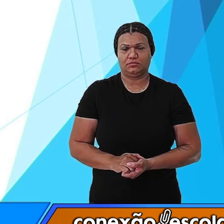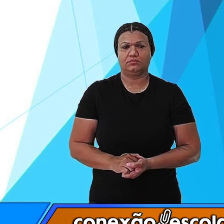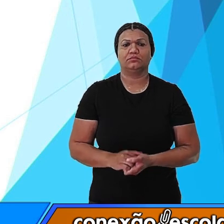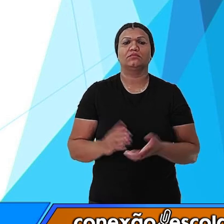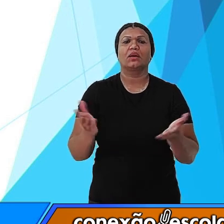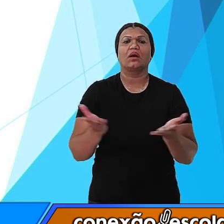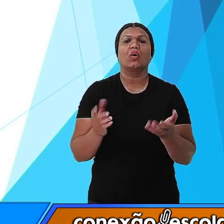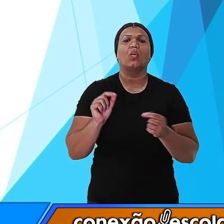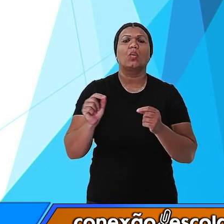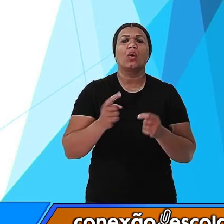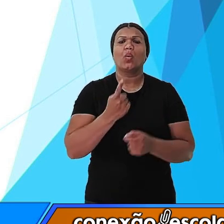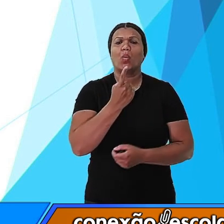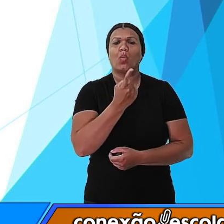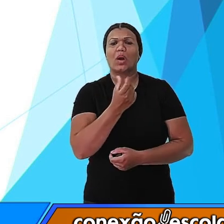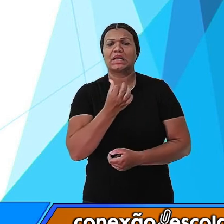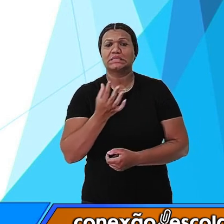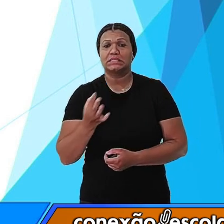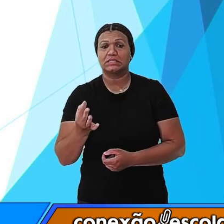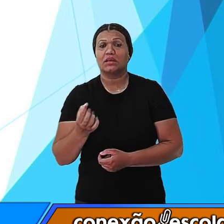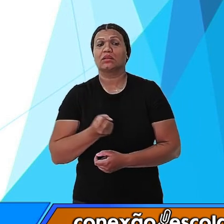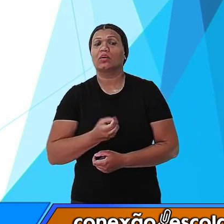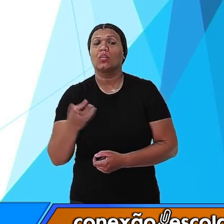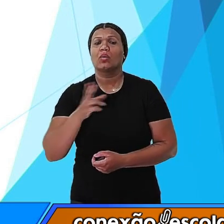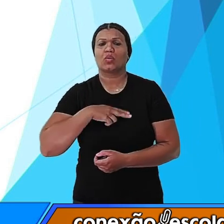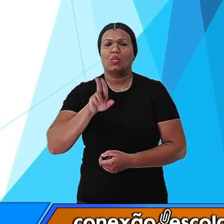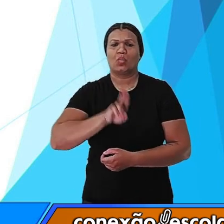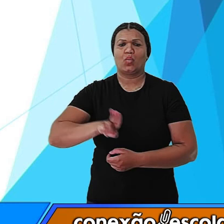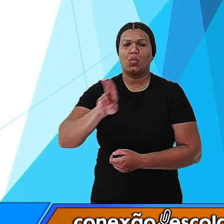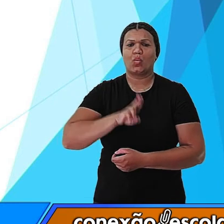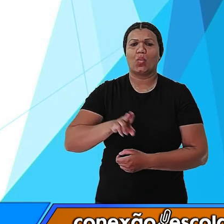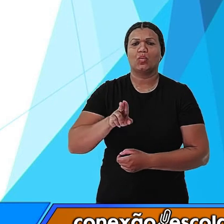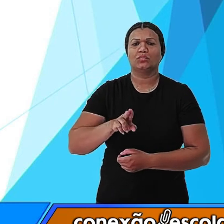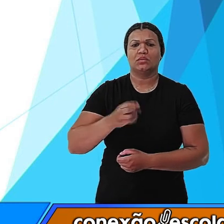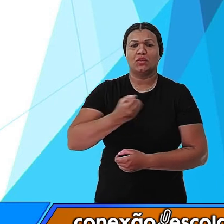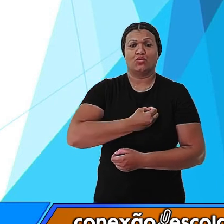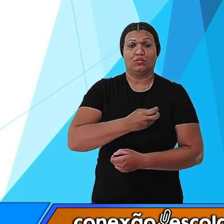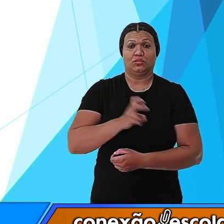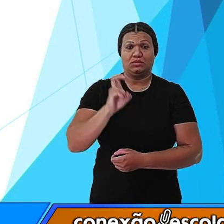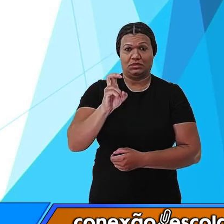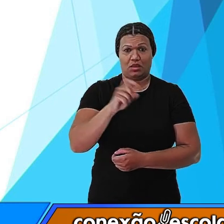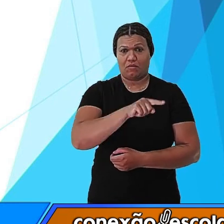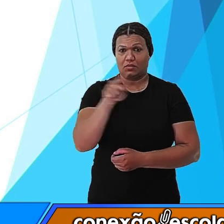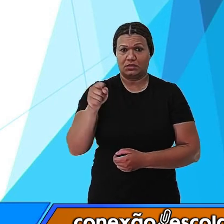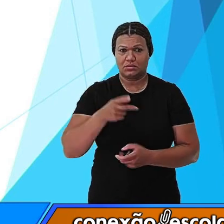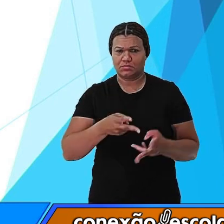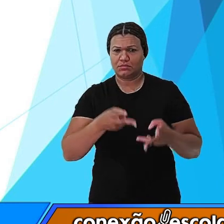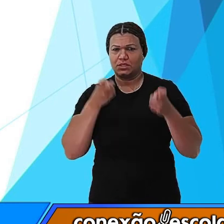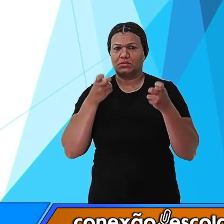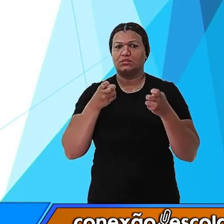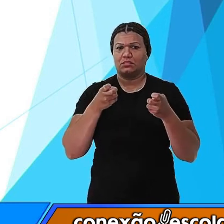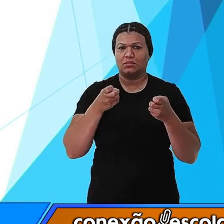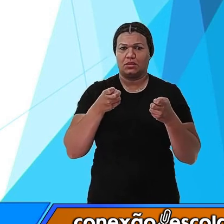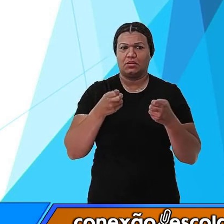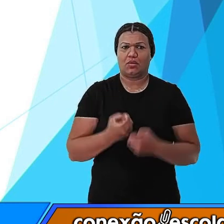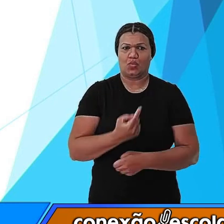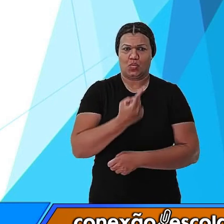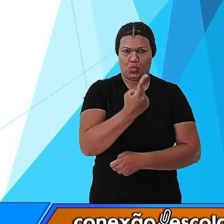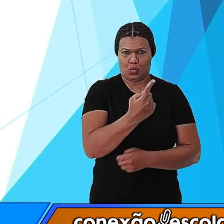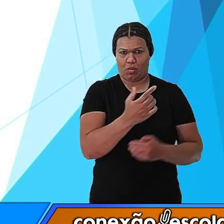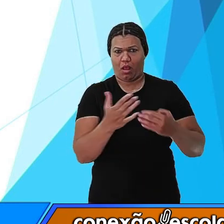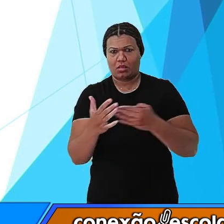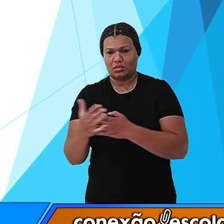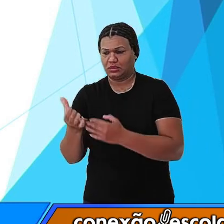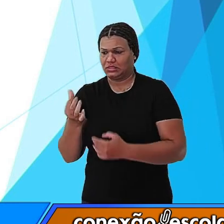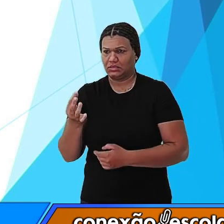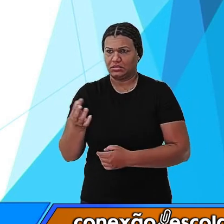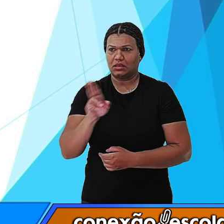de 1 a 60, quantas vezes utilizamos o algarismo 5? Para vocês perceberem que entre 1 e 60, para